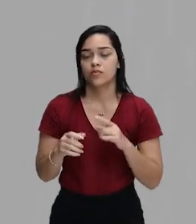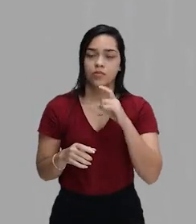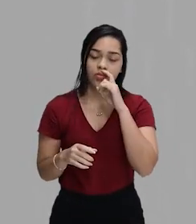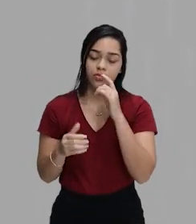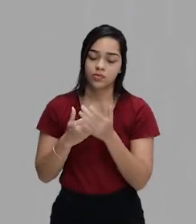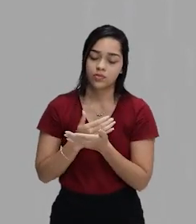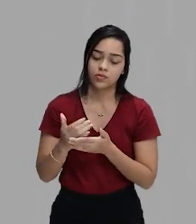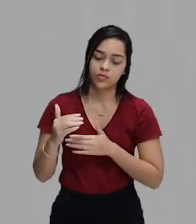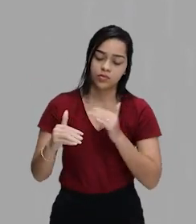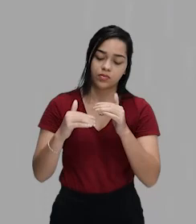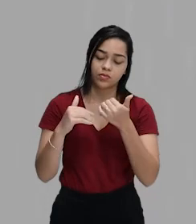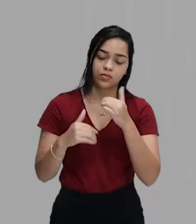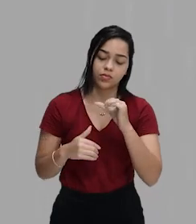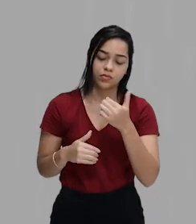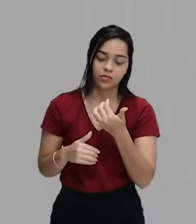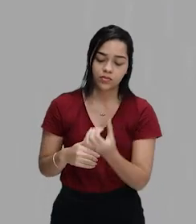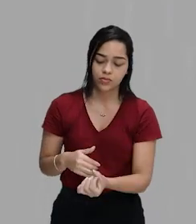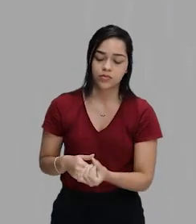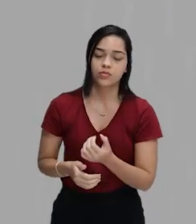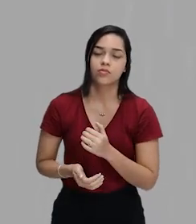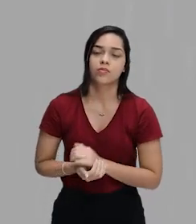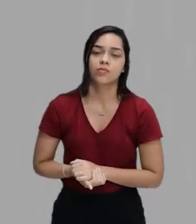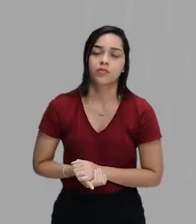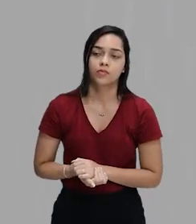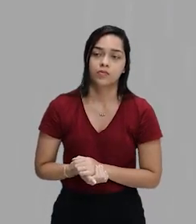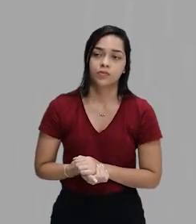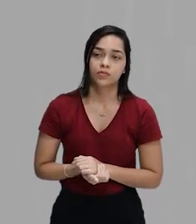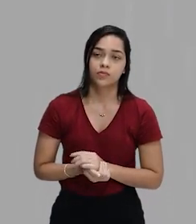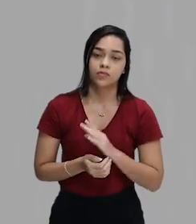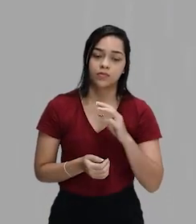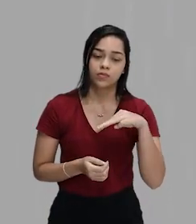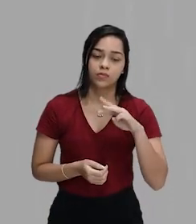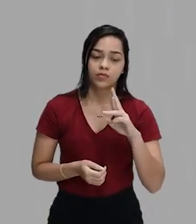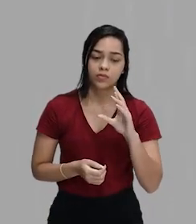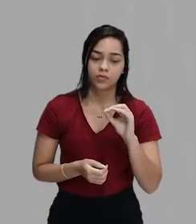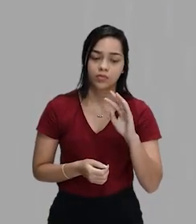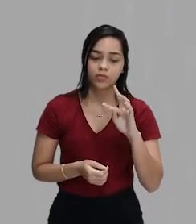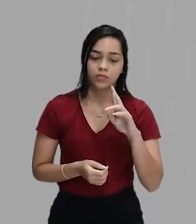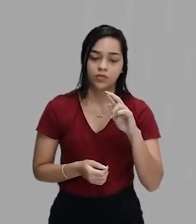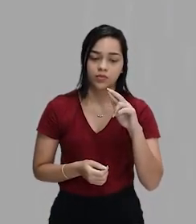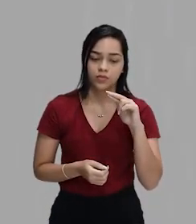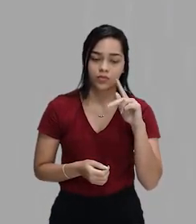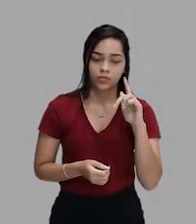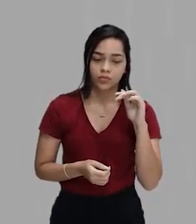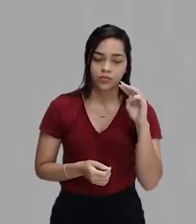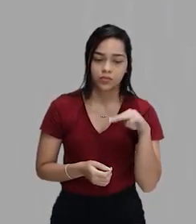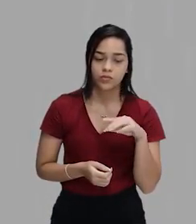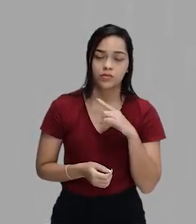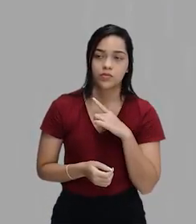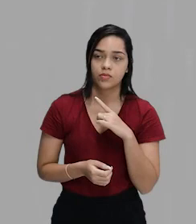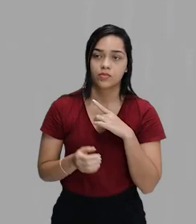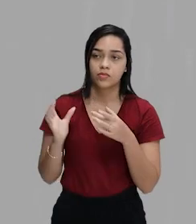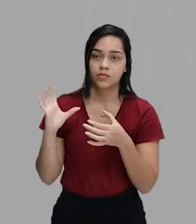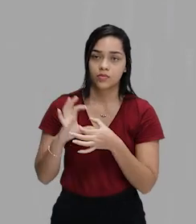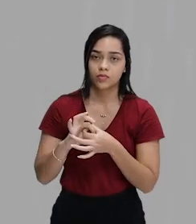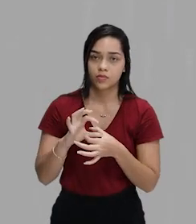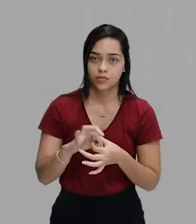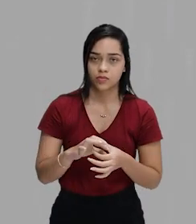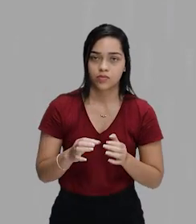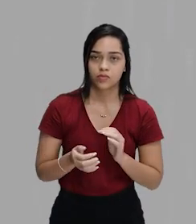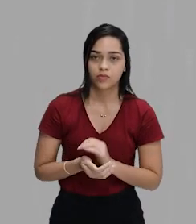no início de 1960, que é o Muro de Berlim. Um dos grandes símbolos do contexto da Guerra